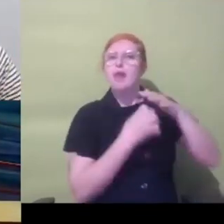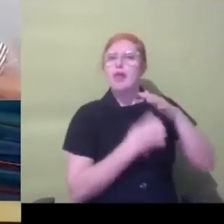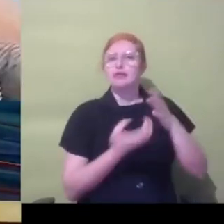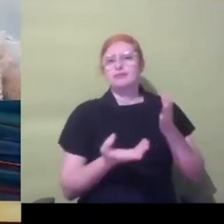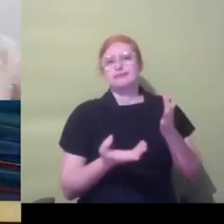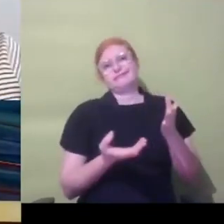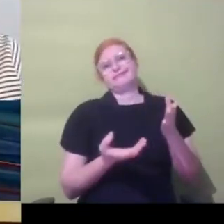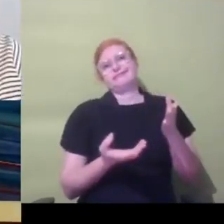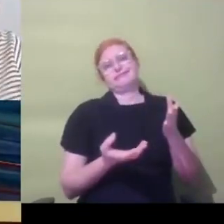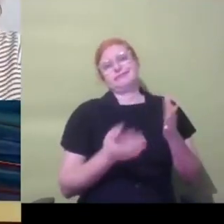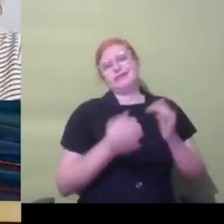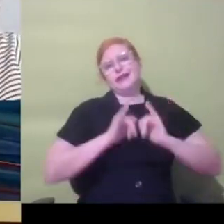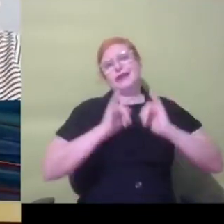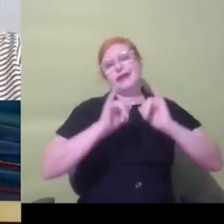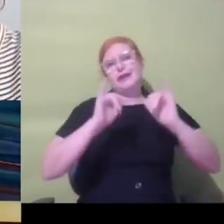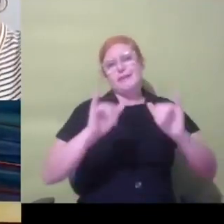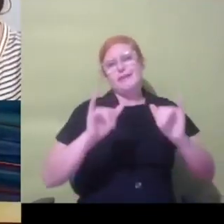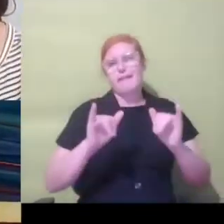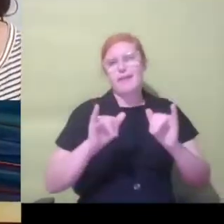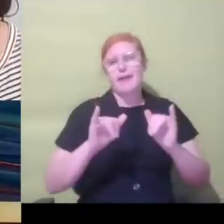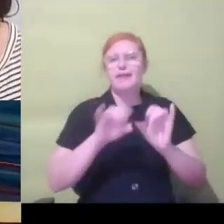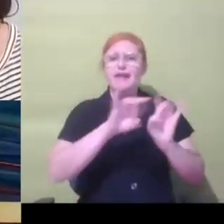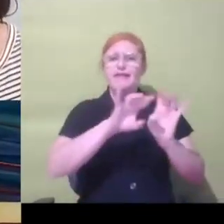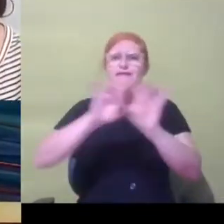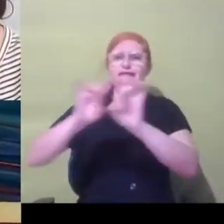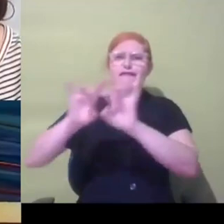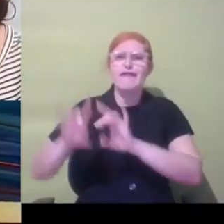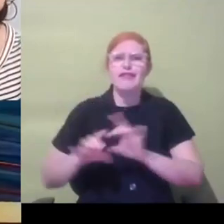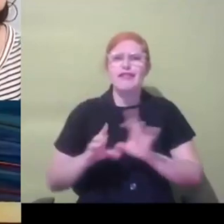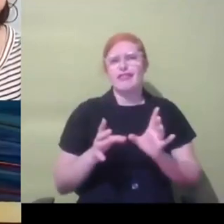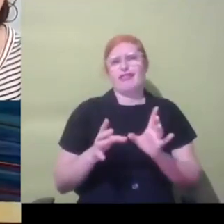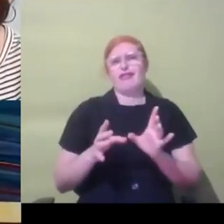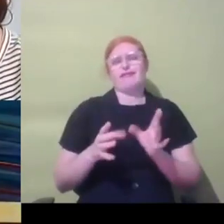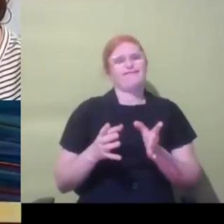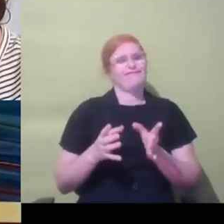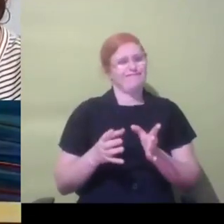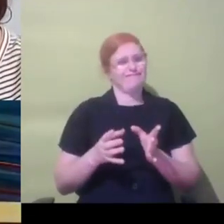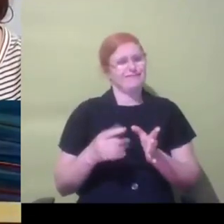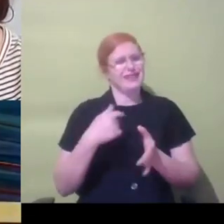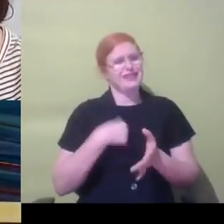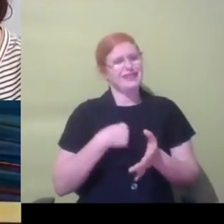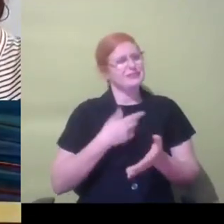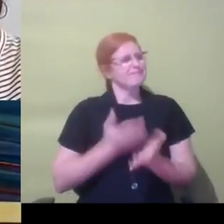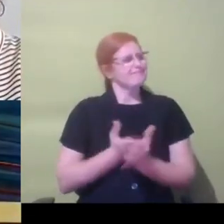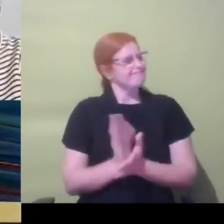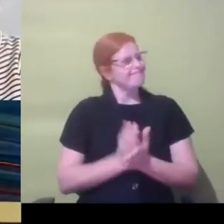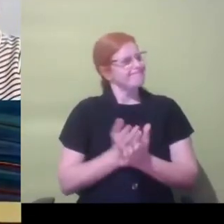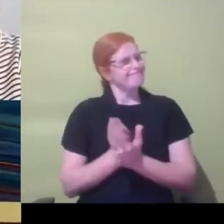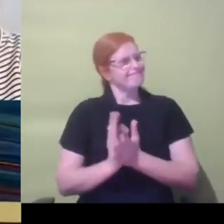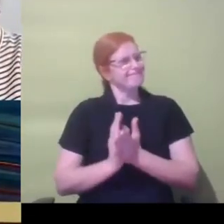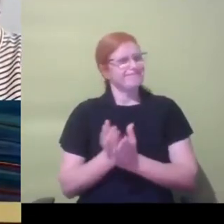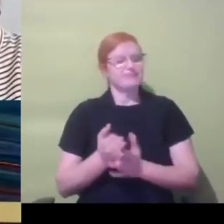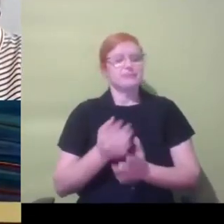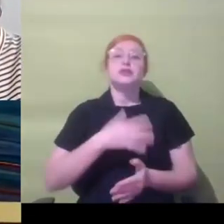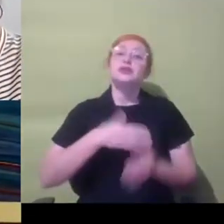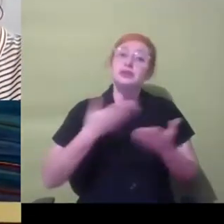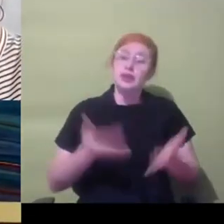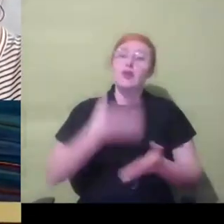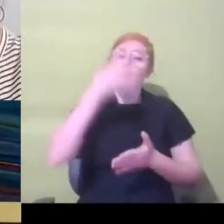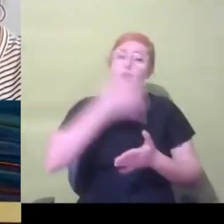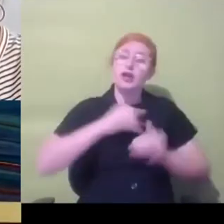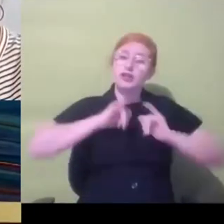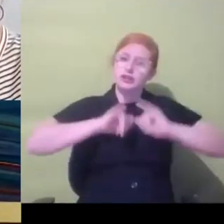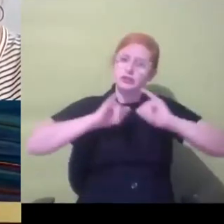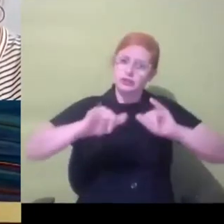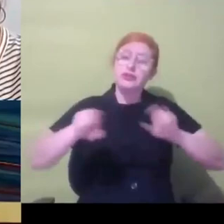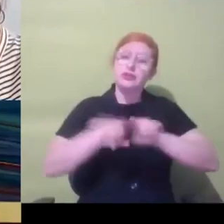para fazer campanhas para serem vendidas por aí. Estou bem incomodada com isso. Eu acho que essa campanha também é para dialogar um